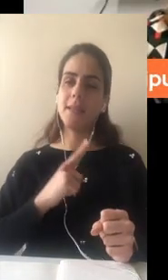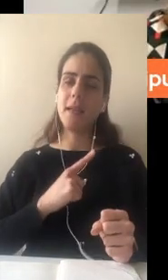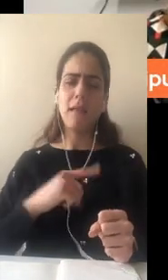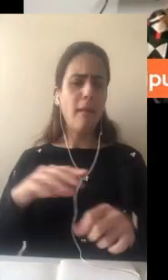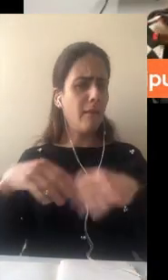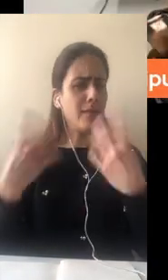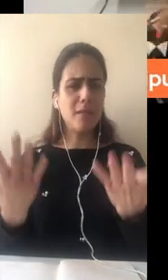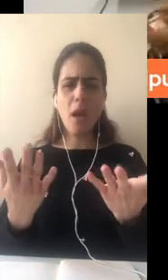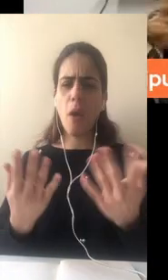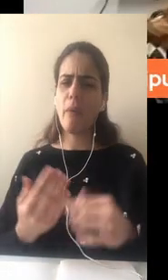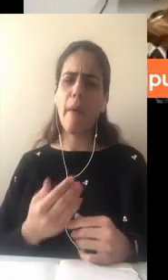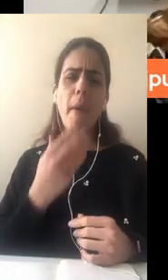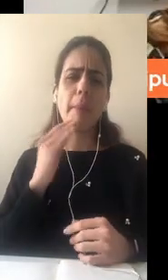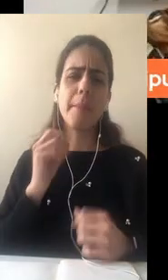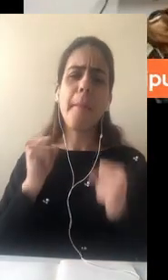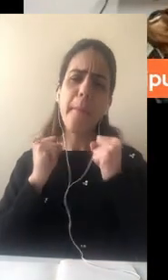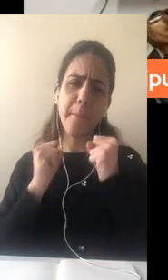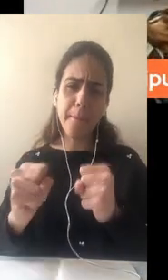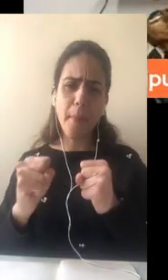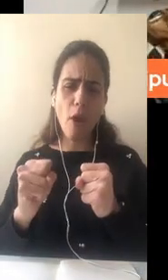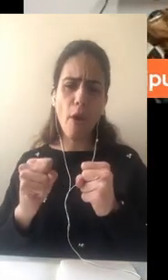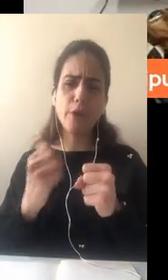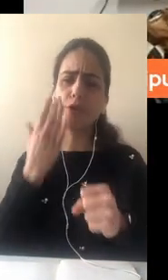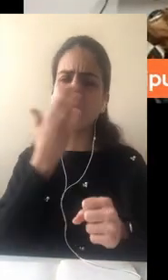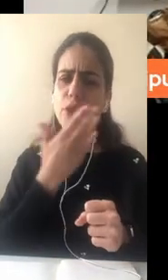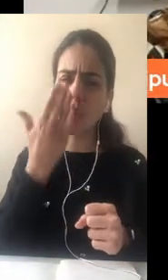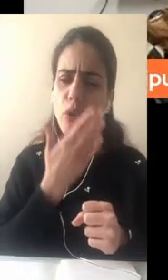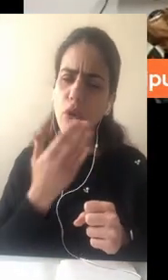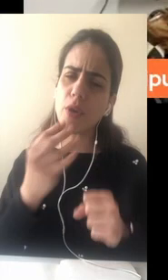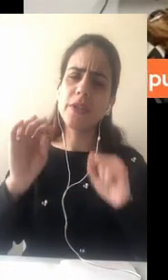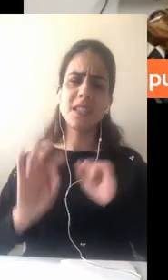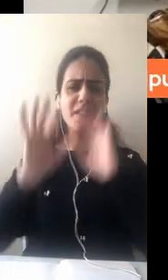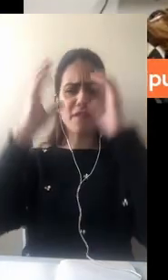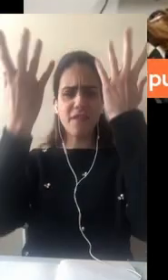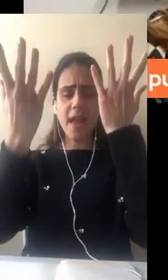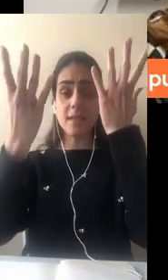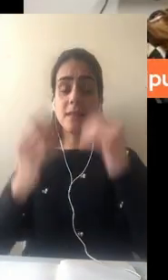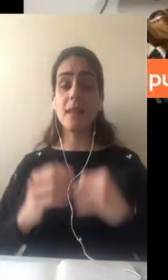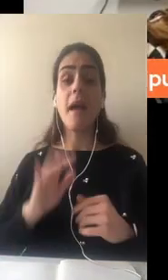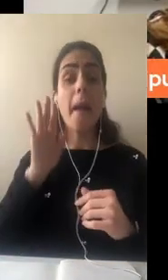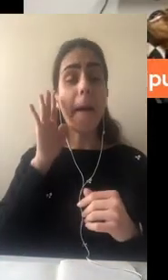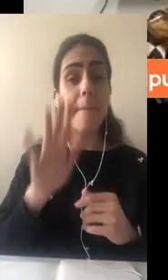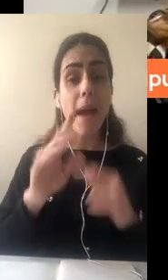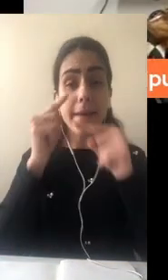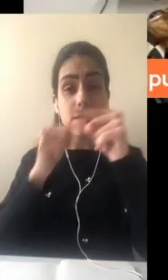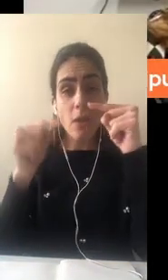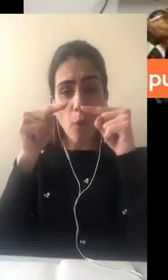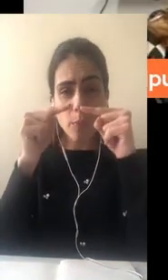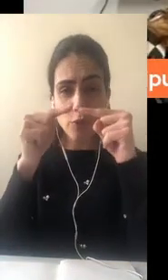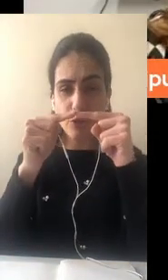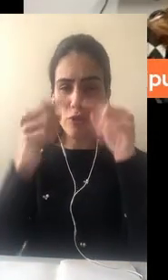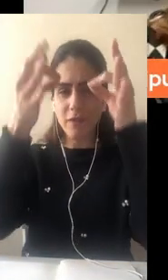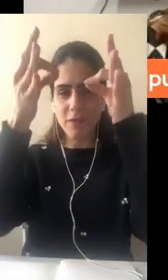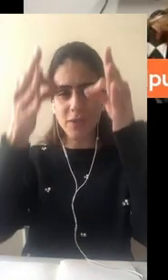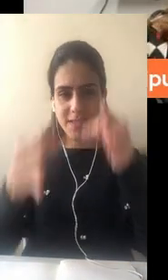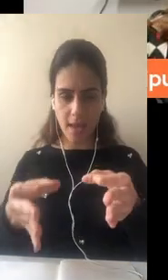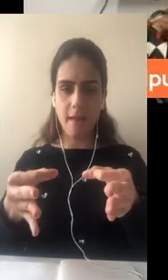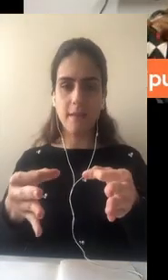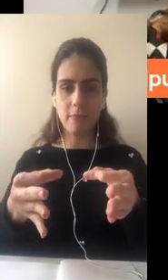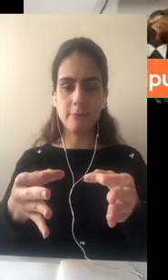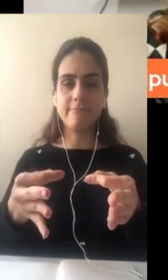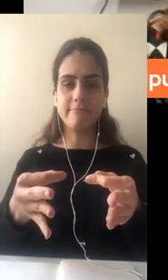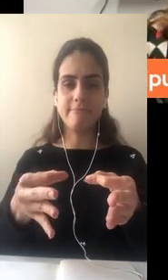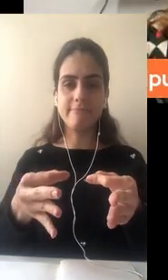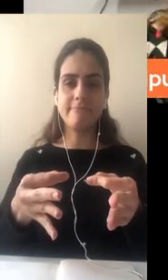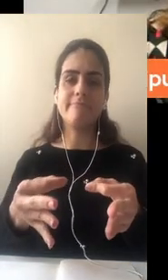pode fazer, né, um saco de doce, enfim, festejar, mas festejar pelo motivo correto, que Tá. passa pela